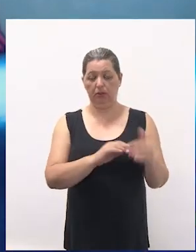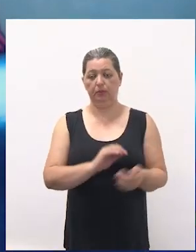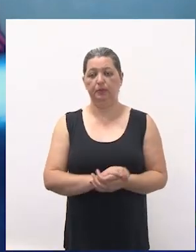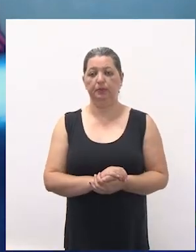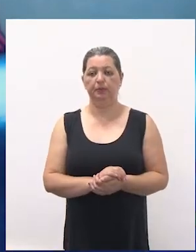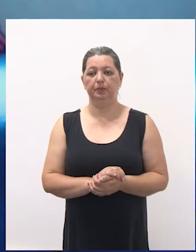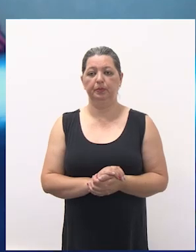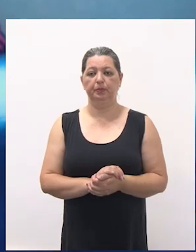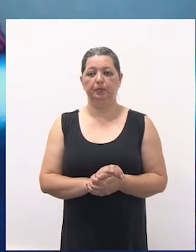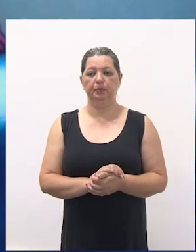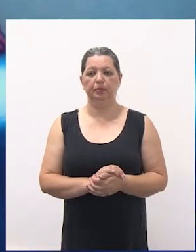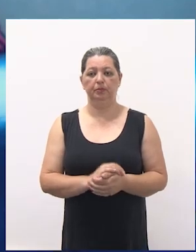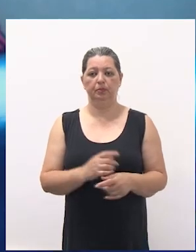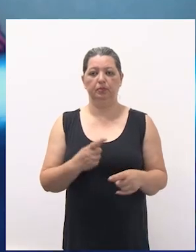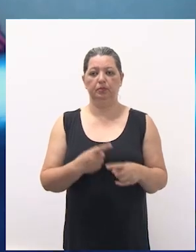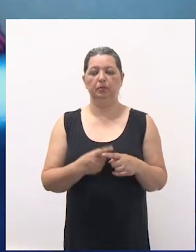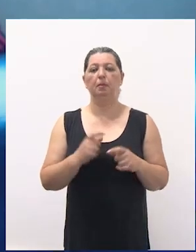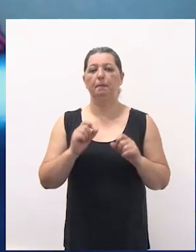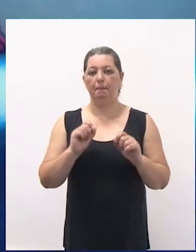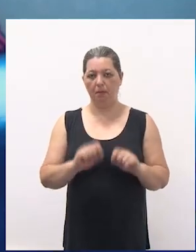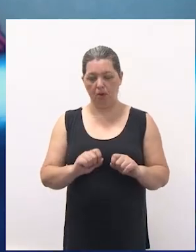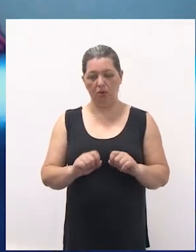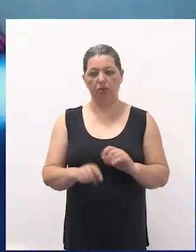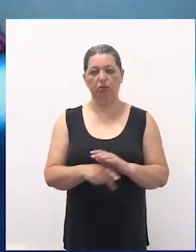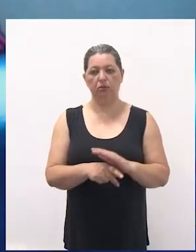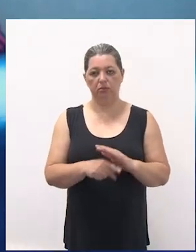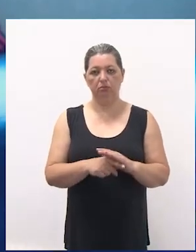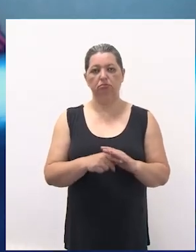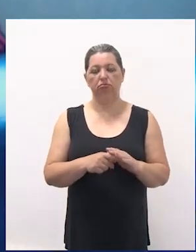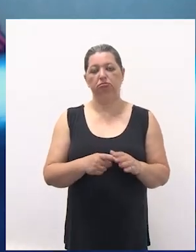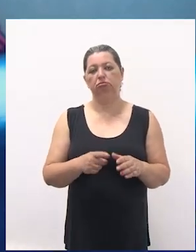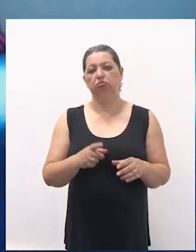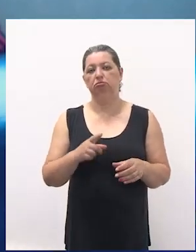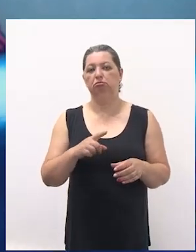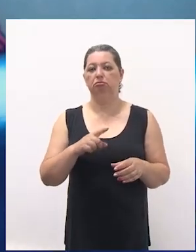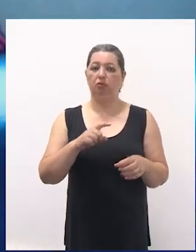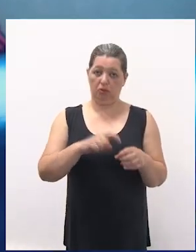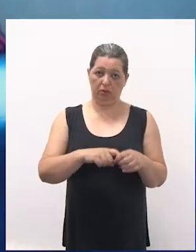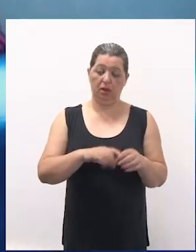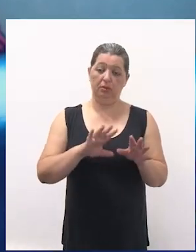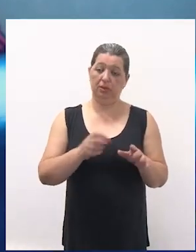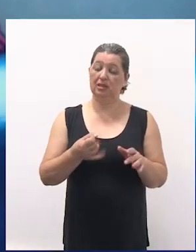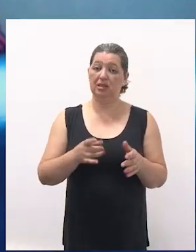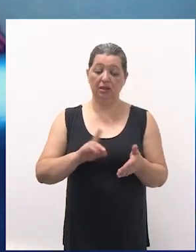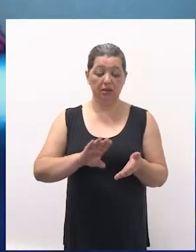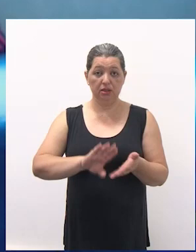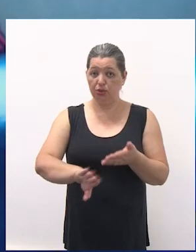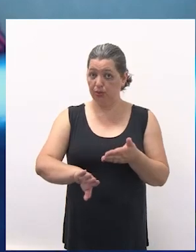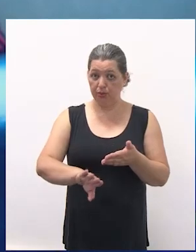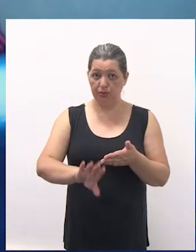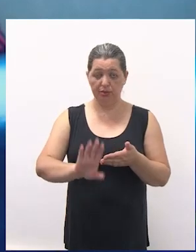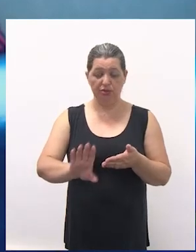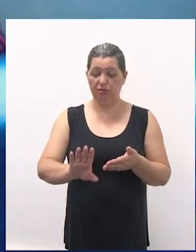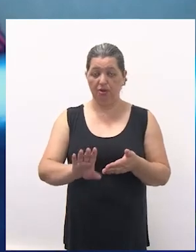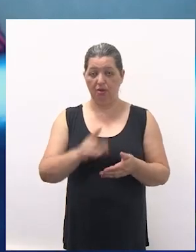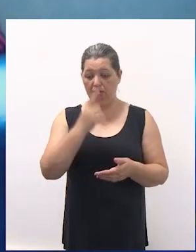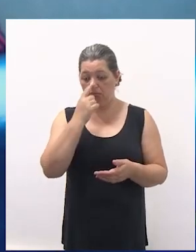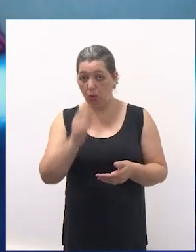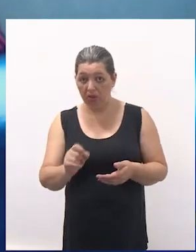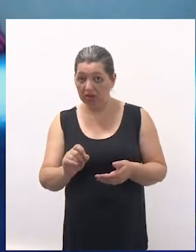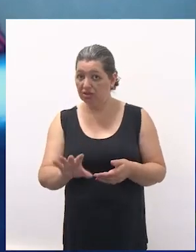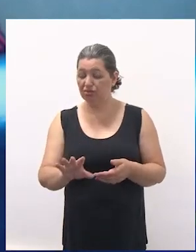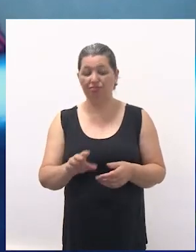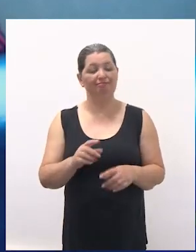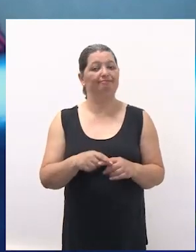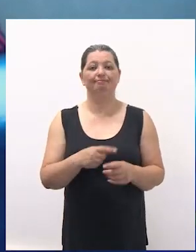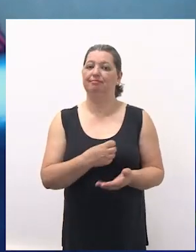Ana Paula falou, você pode restaurar, e se você excluir, você não vai ter mais essa turma. E uma outra dica, já